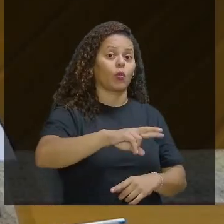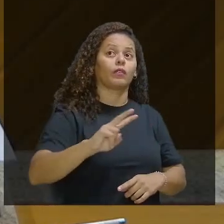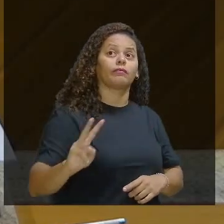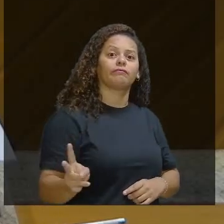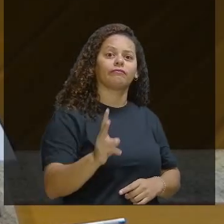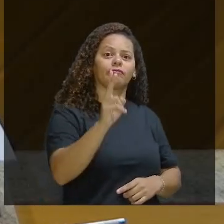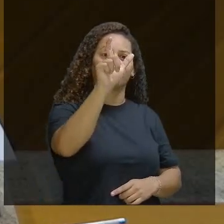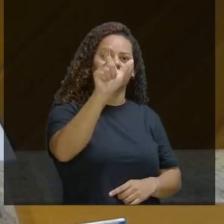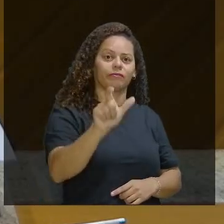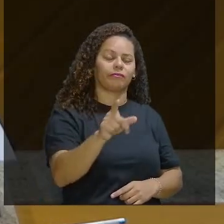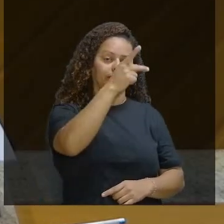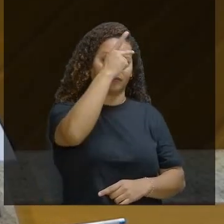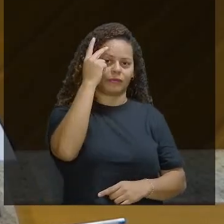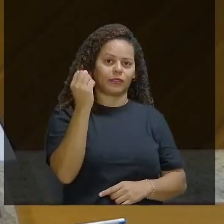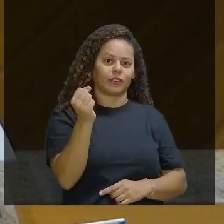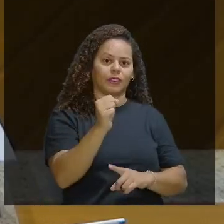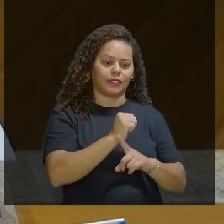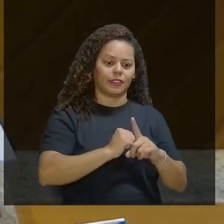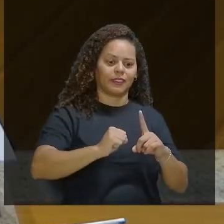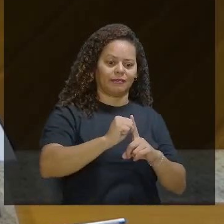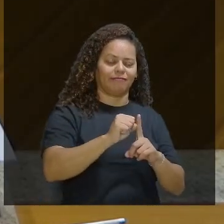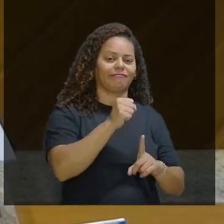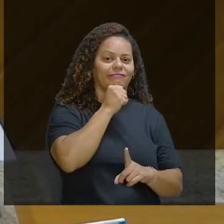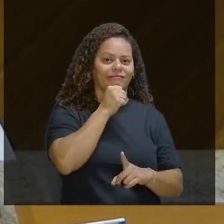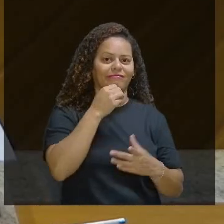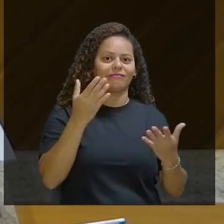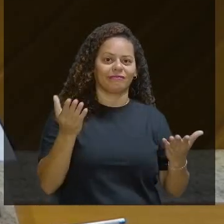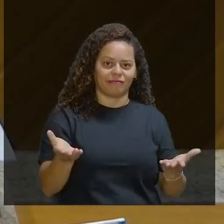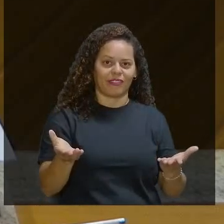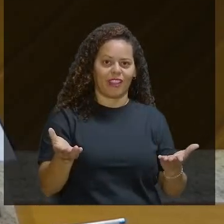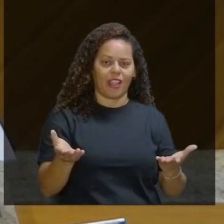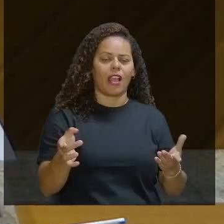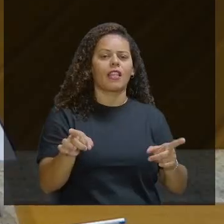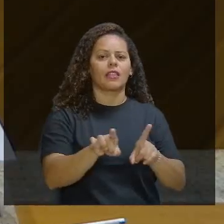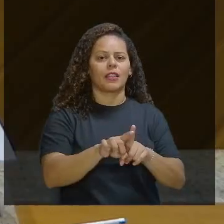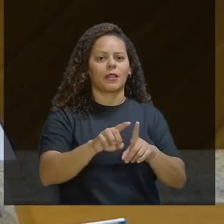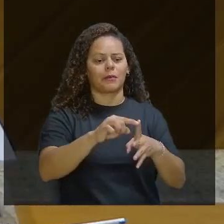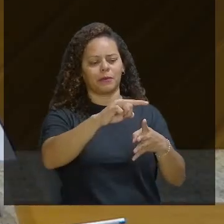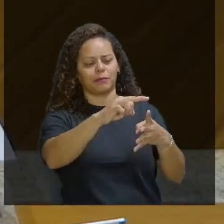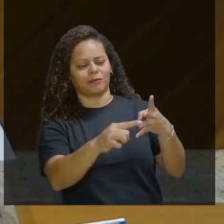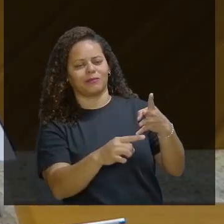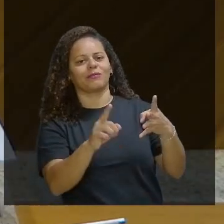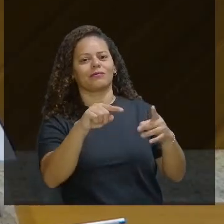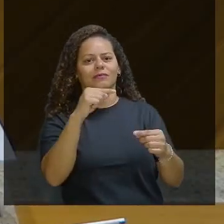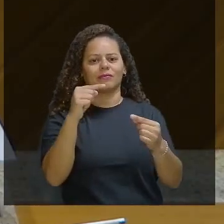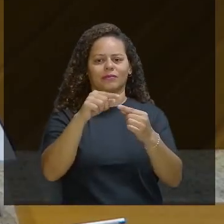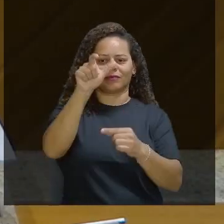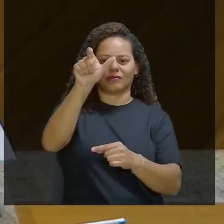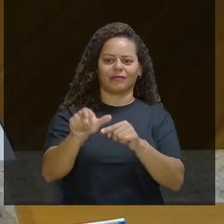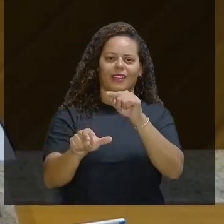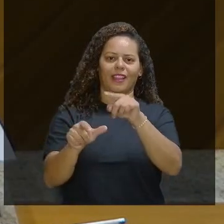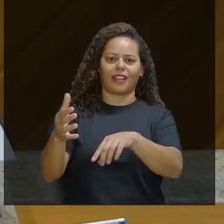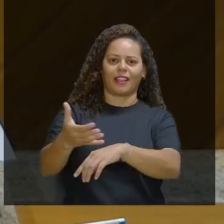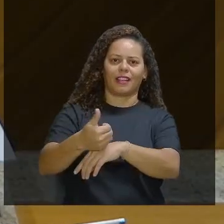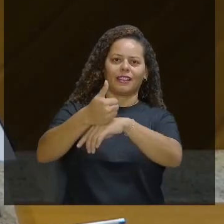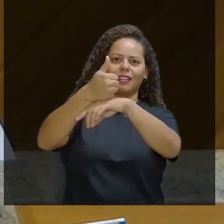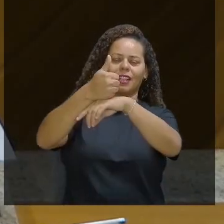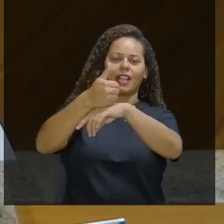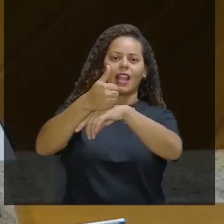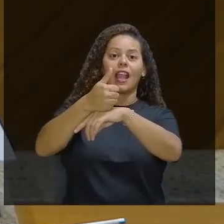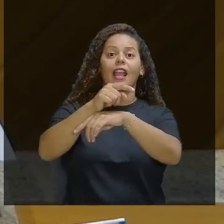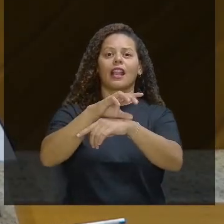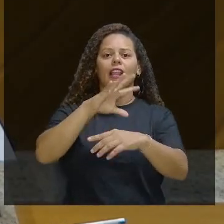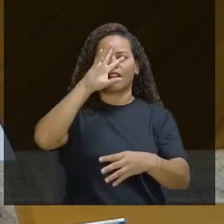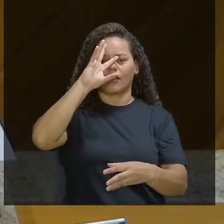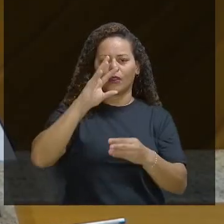valorização da pessoa idosa na sociedade. Apresento, portanto, aos ilustres pares a proposição na forma de resolução